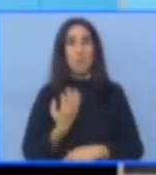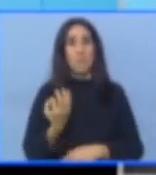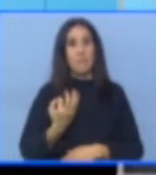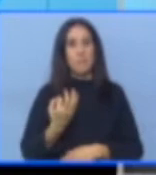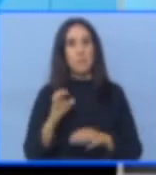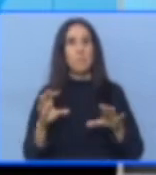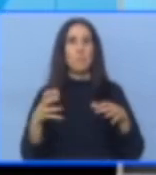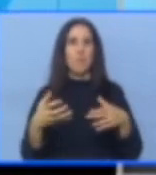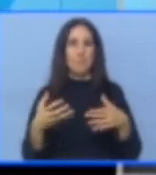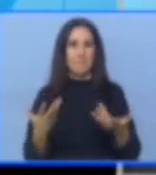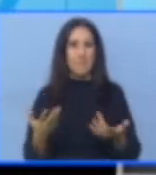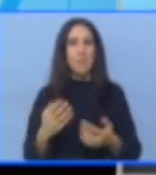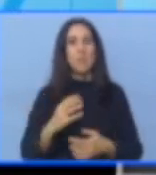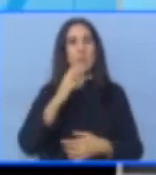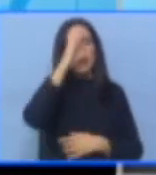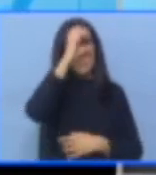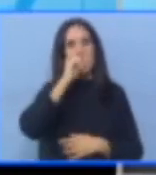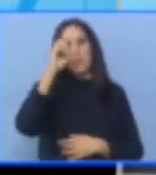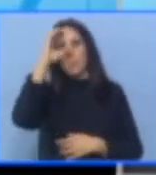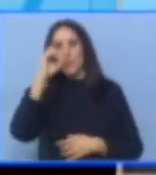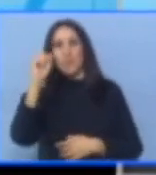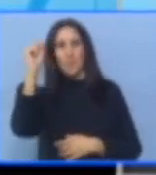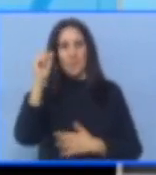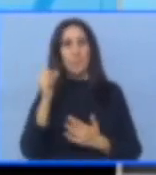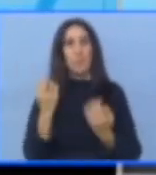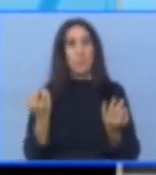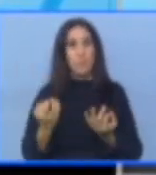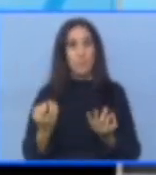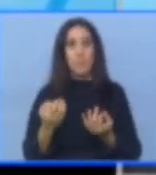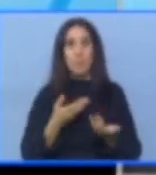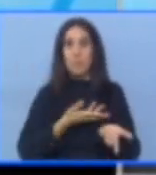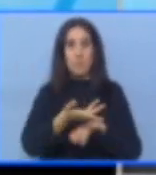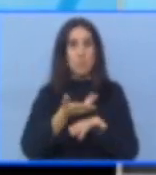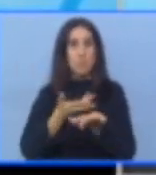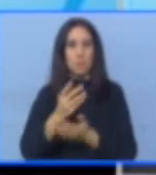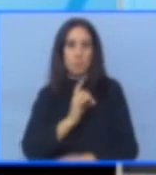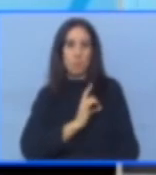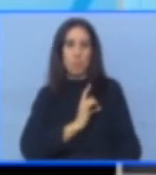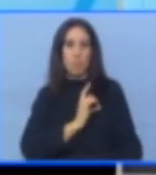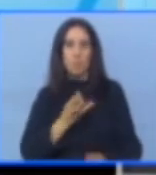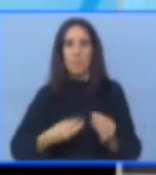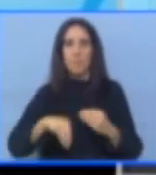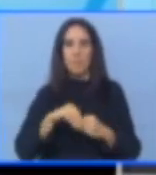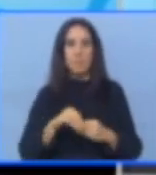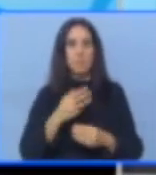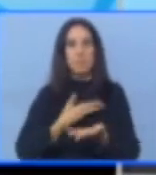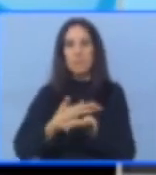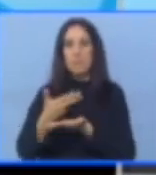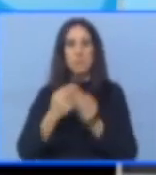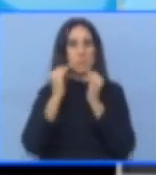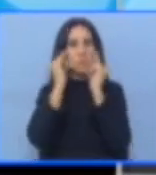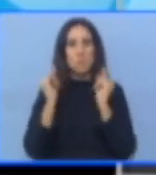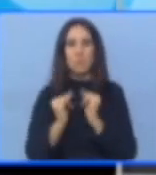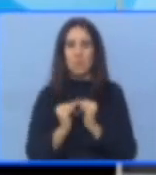inclusivamente grupal, do Estado com o Estado. E, portanto, desde a relação pessoal até à relação